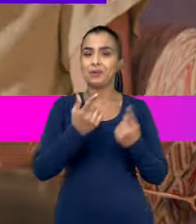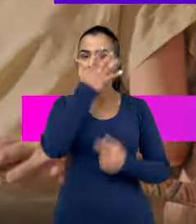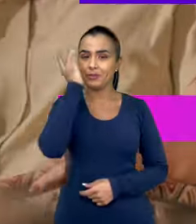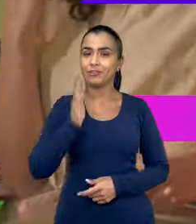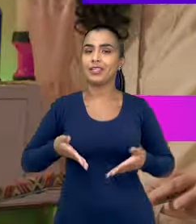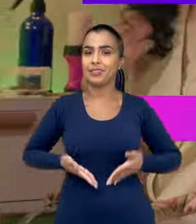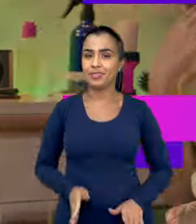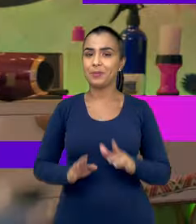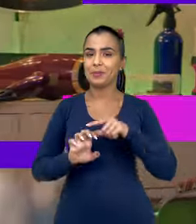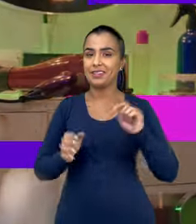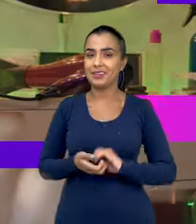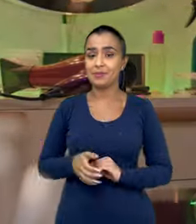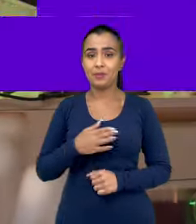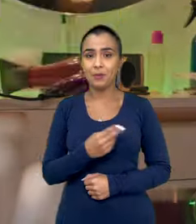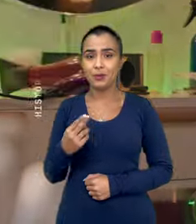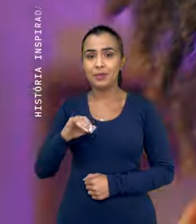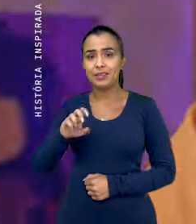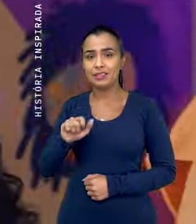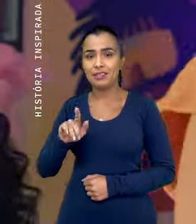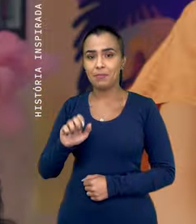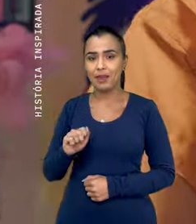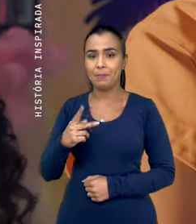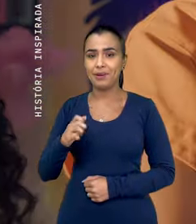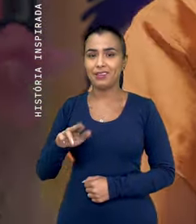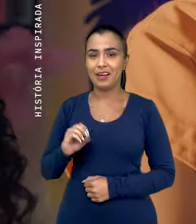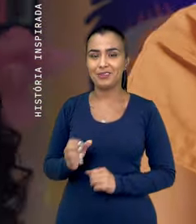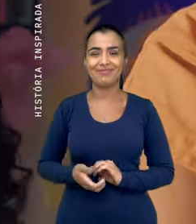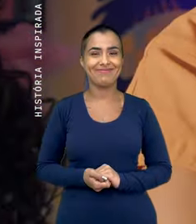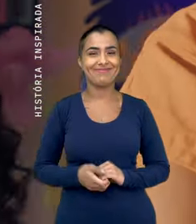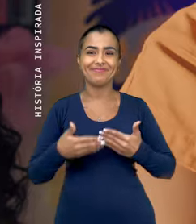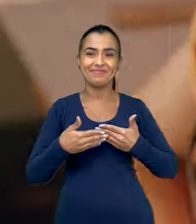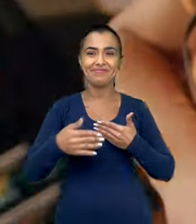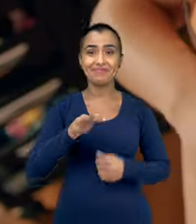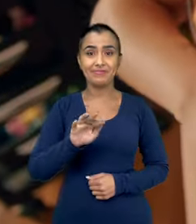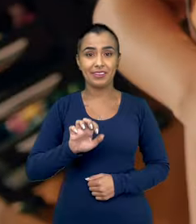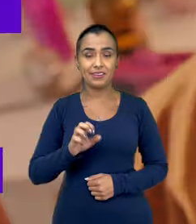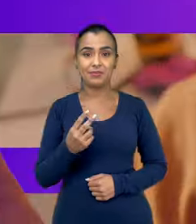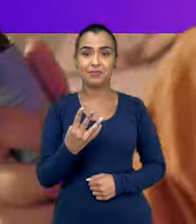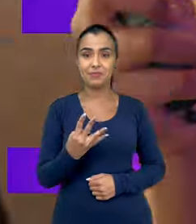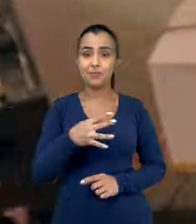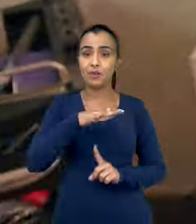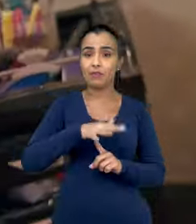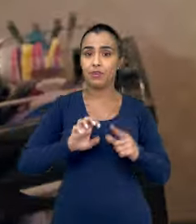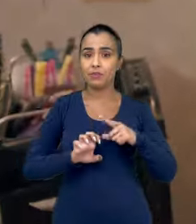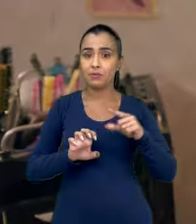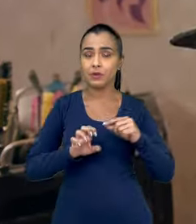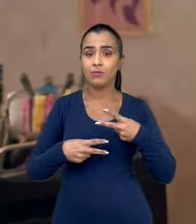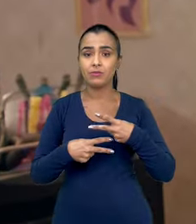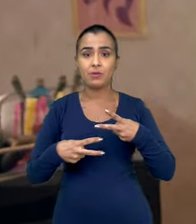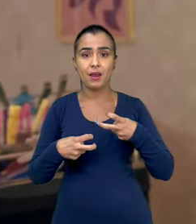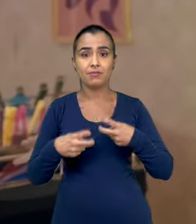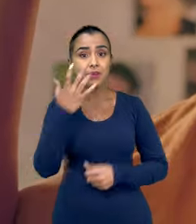Tem gente que nasceu para empreender. Meu nome? Isabela Penteado. Vem aí a FE24,